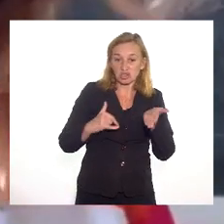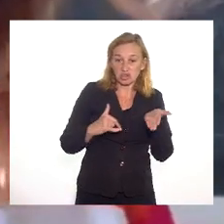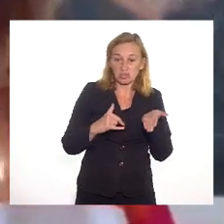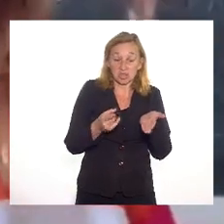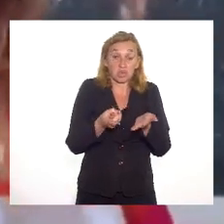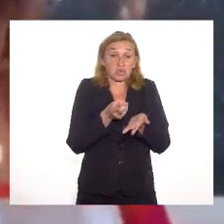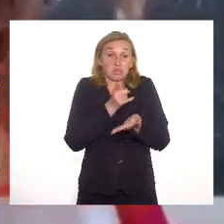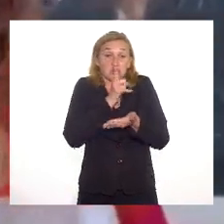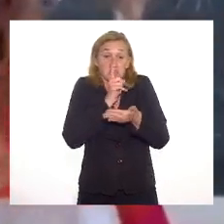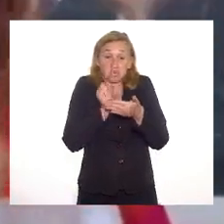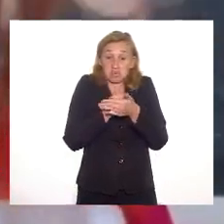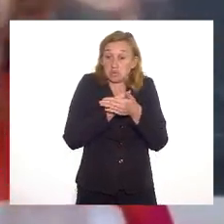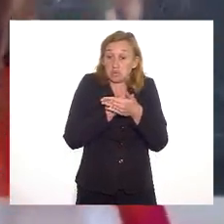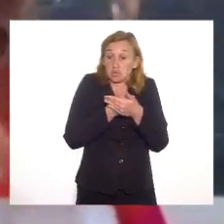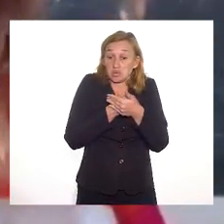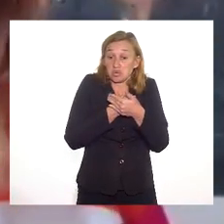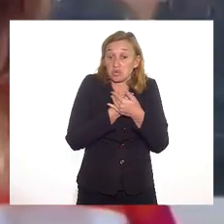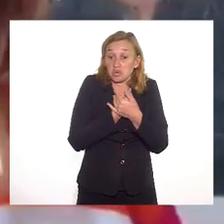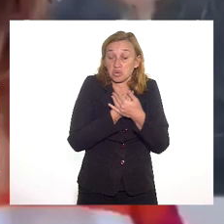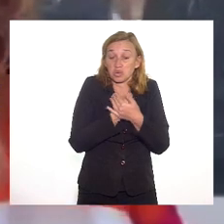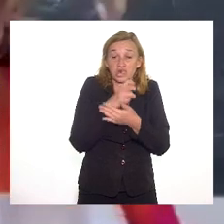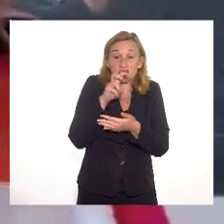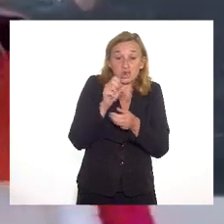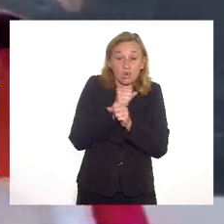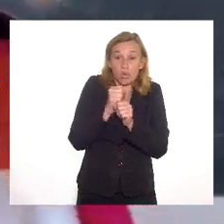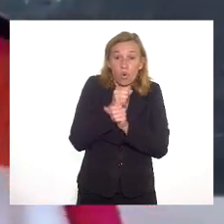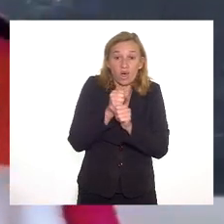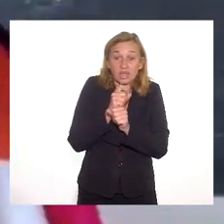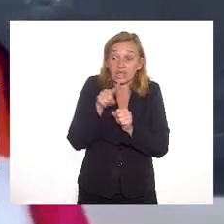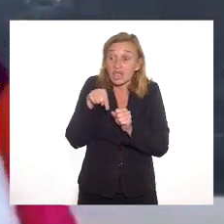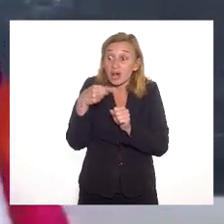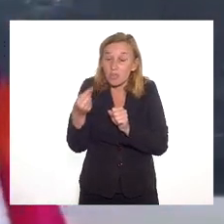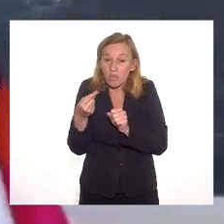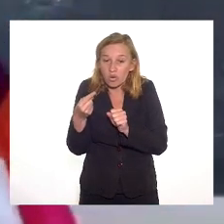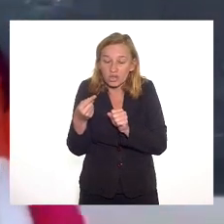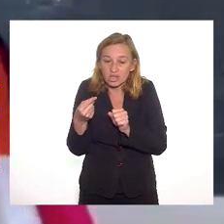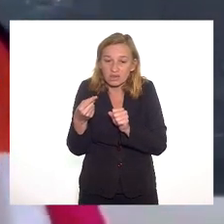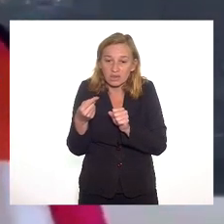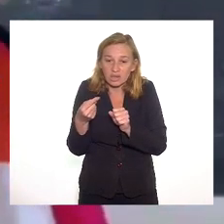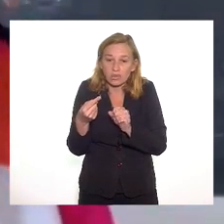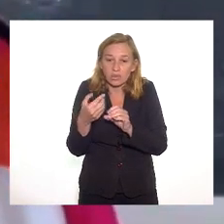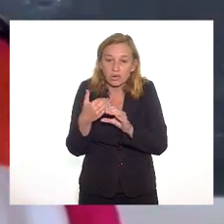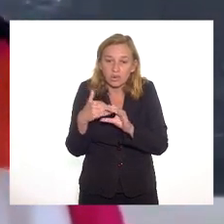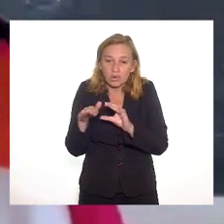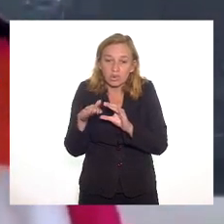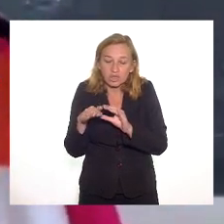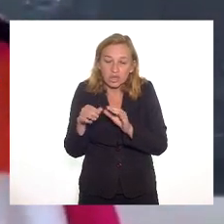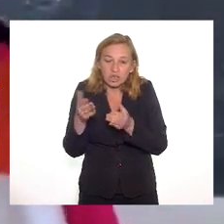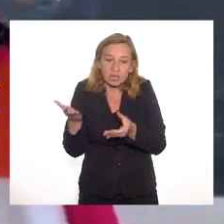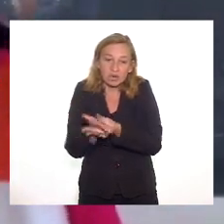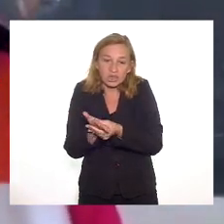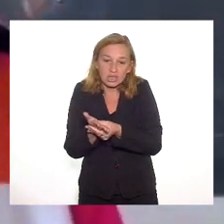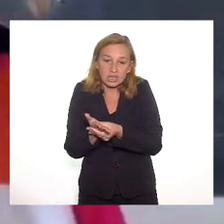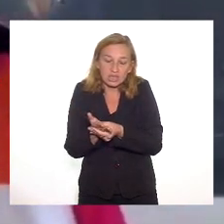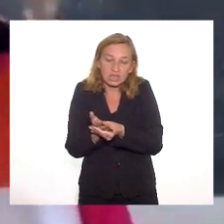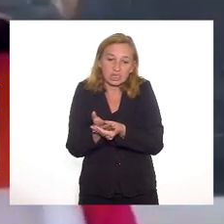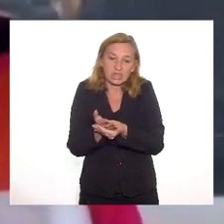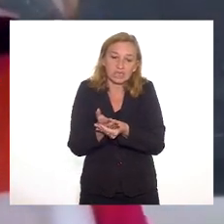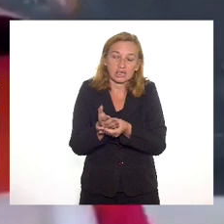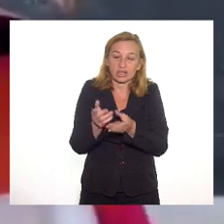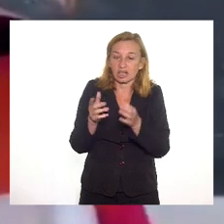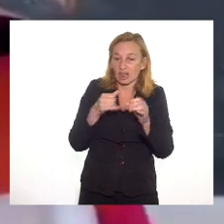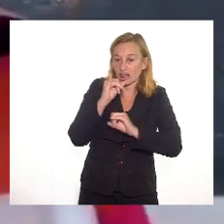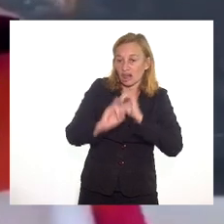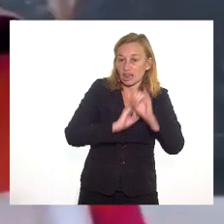sigilo por 5 anos e depois tentar lançar processos na internet de calúnia. Isso não